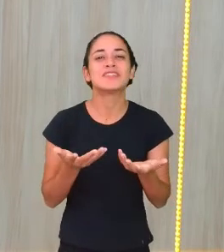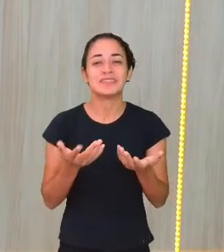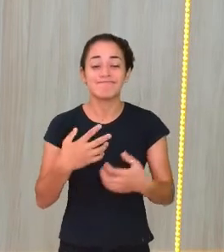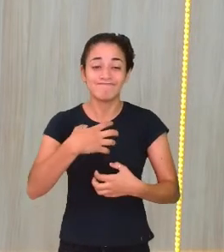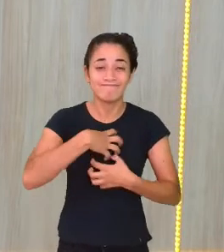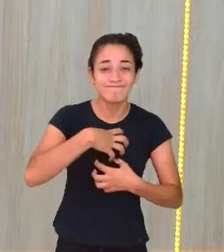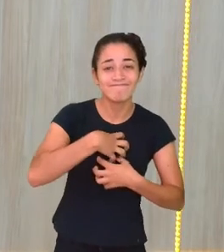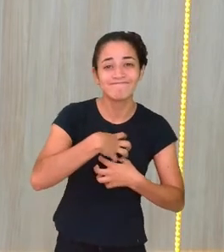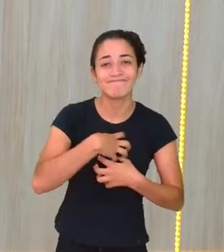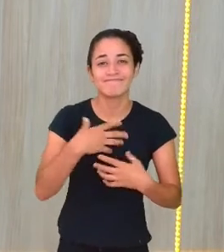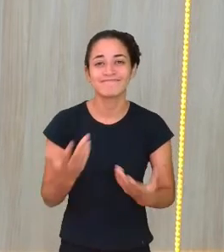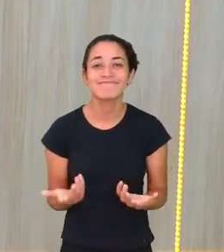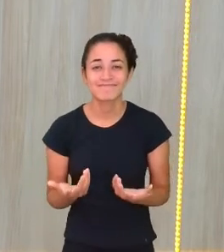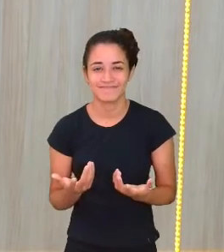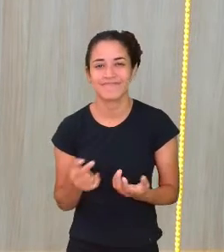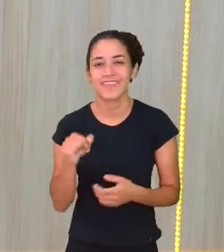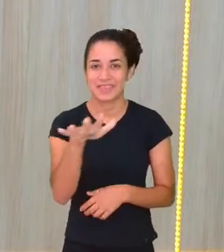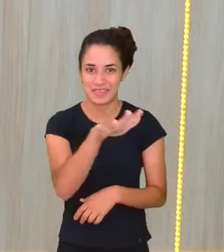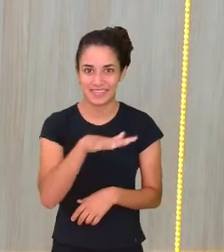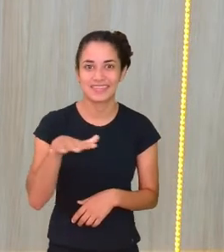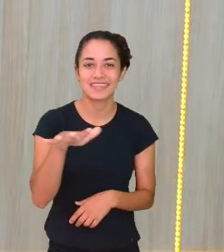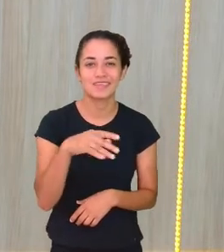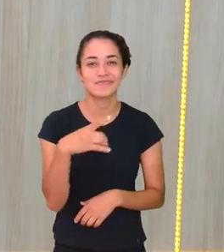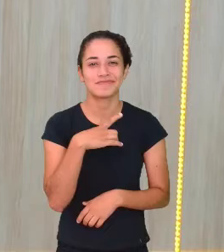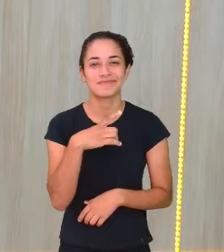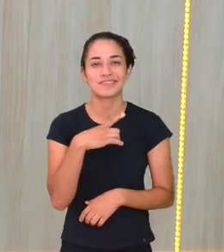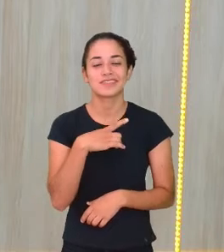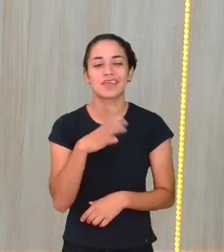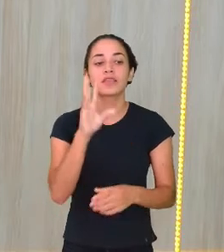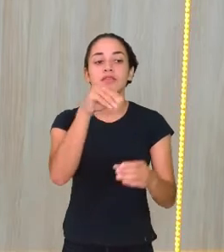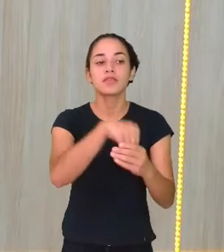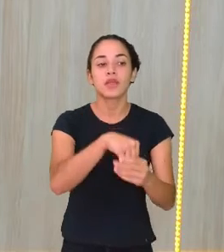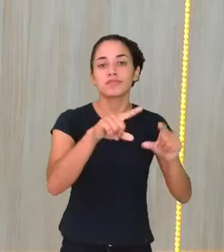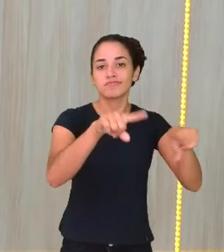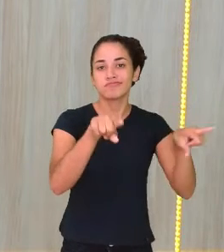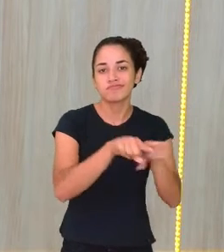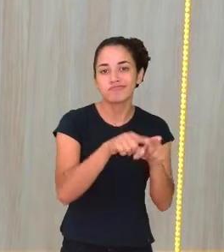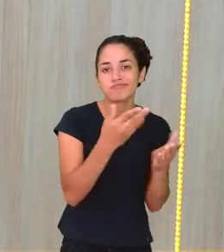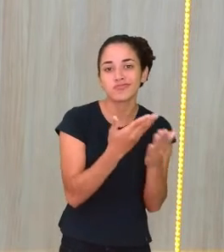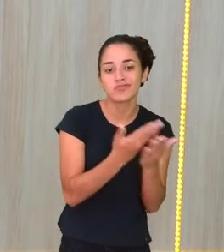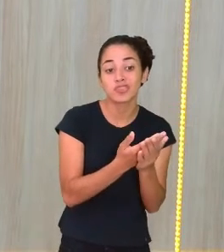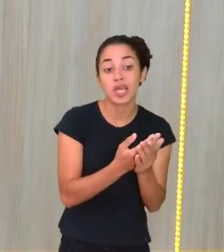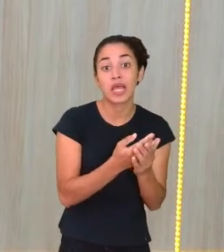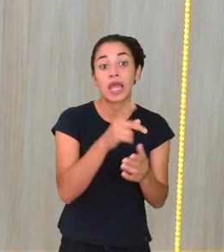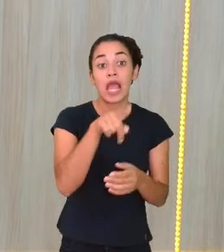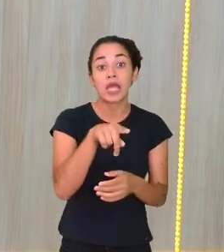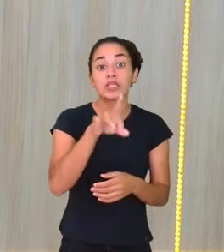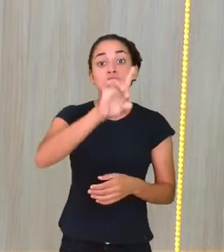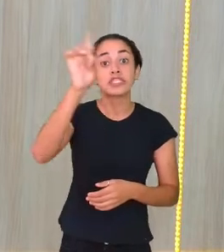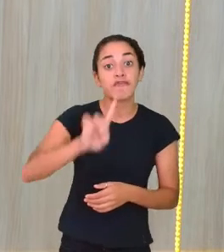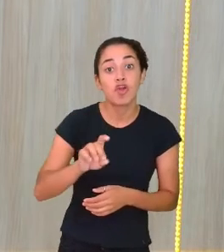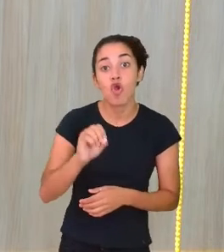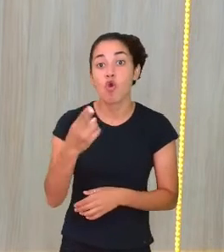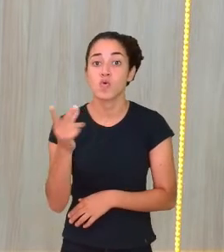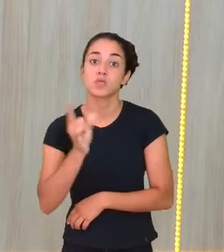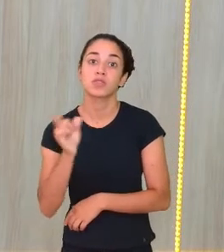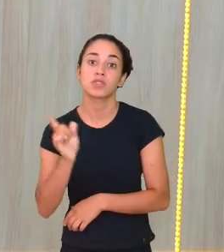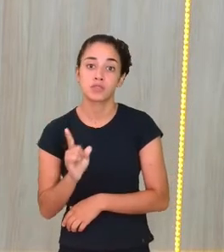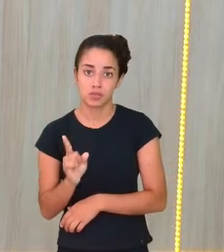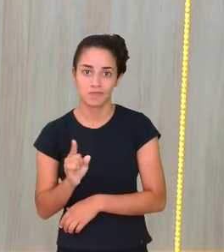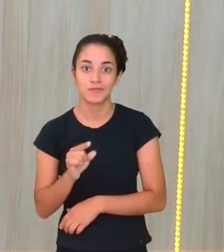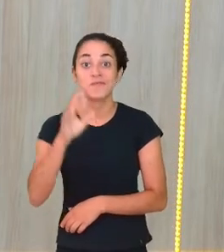sentimento, que esse cenário tenha na sua sala de aula o estudante com deficiência ou não.